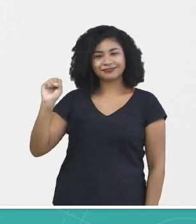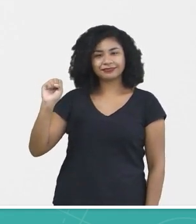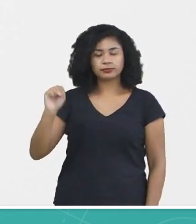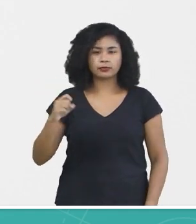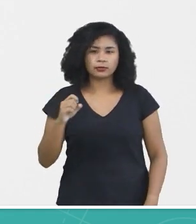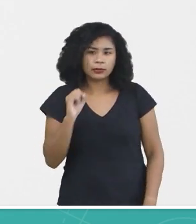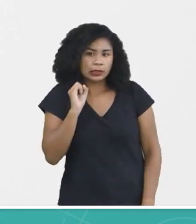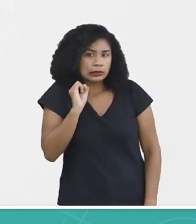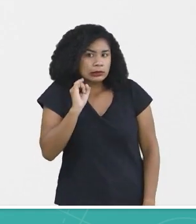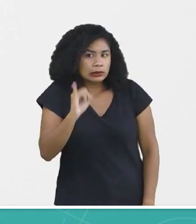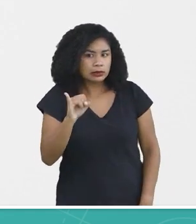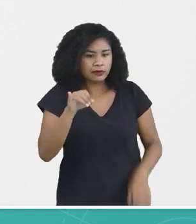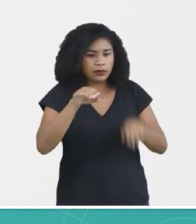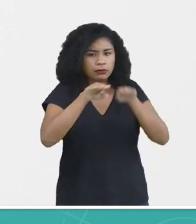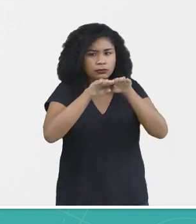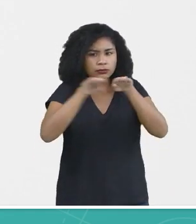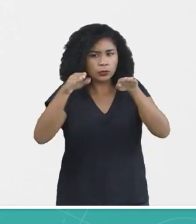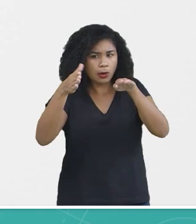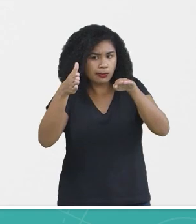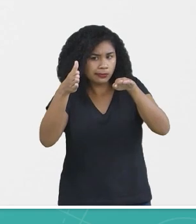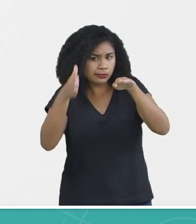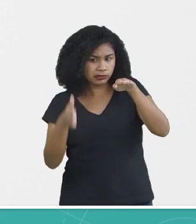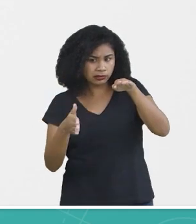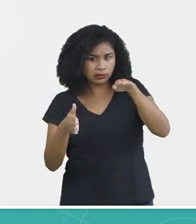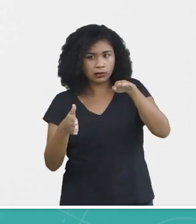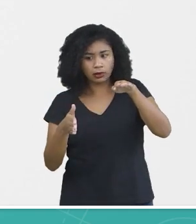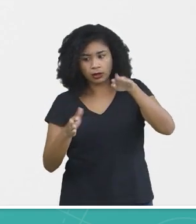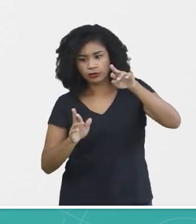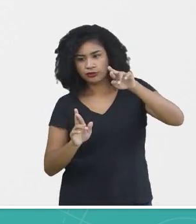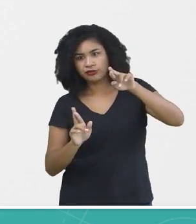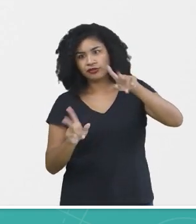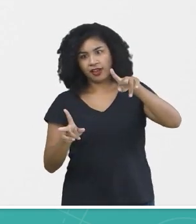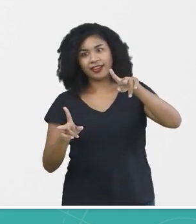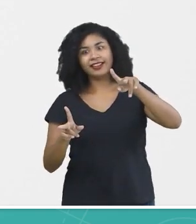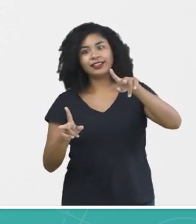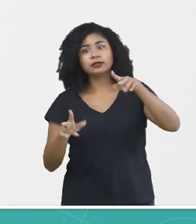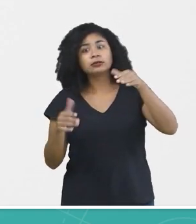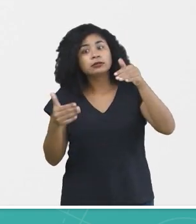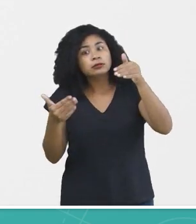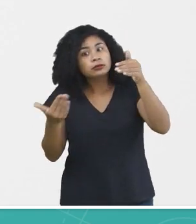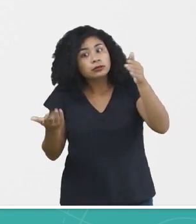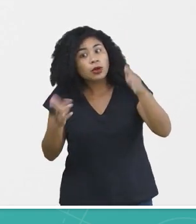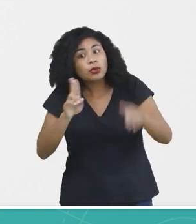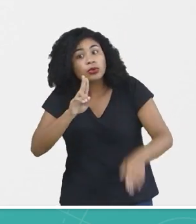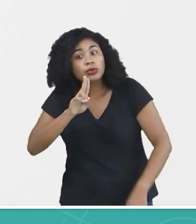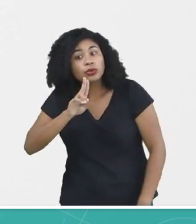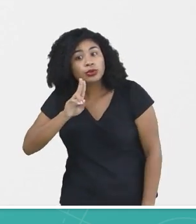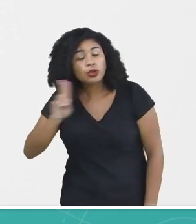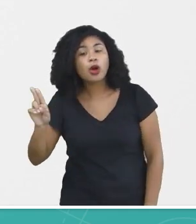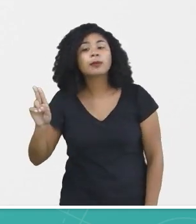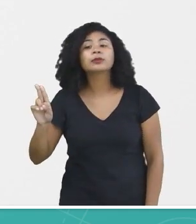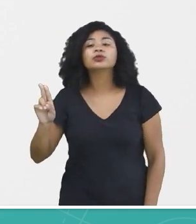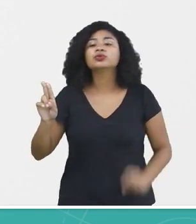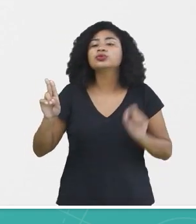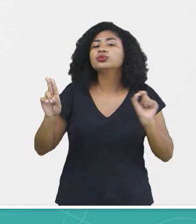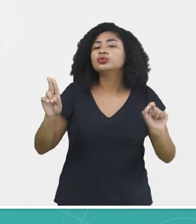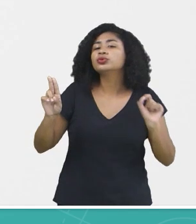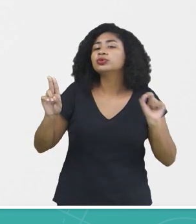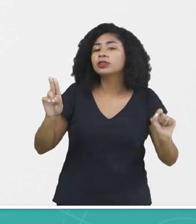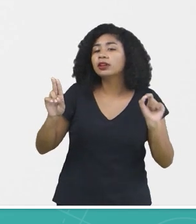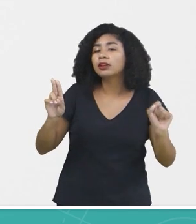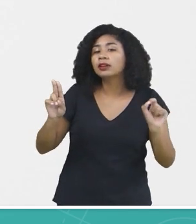seja, retas em planos diferentes, nós temos aí um nome bem interessante chamado de